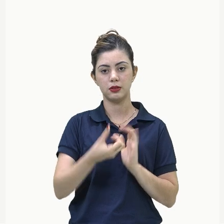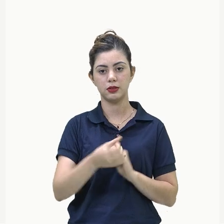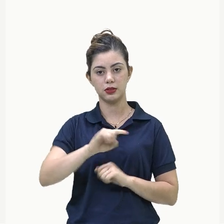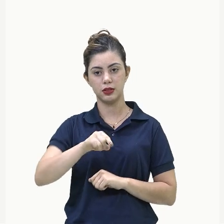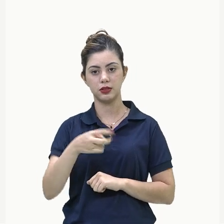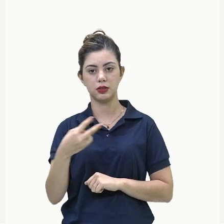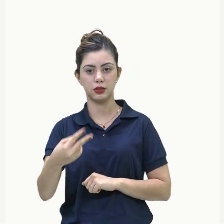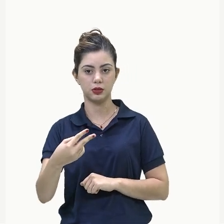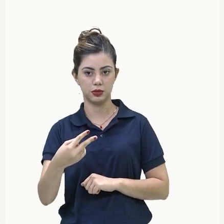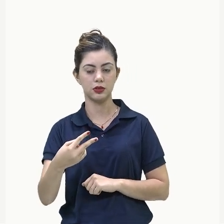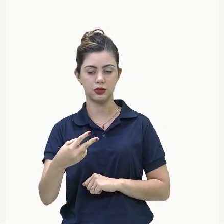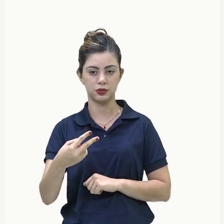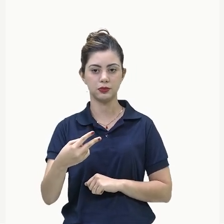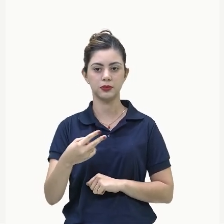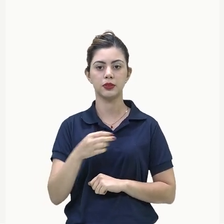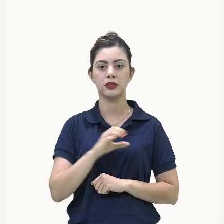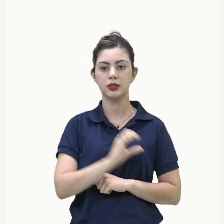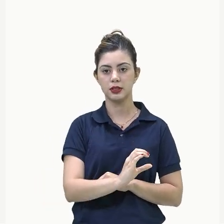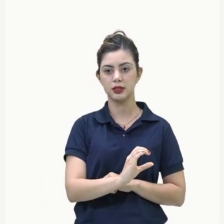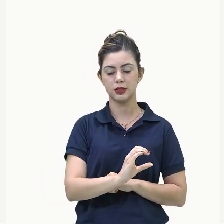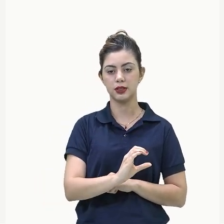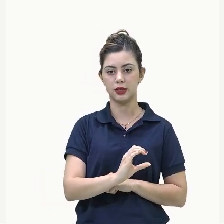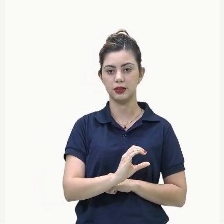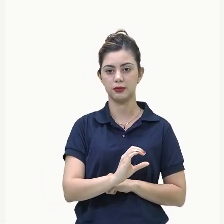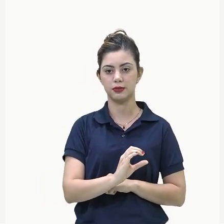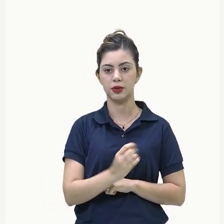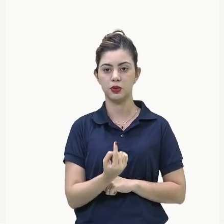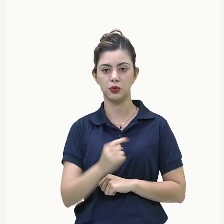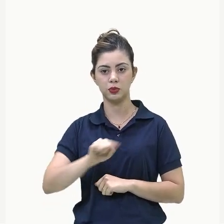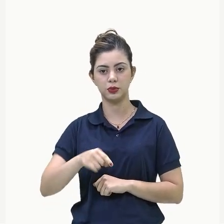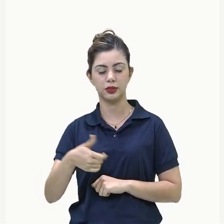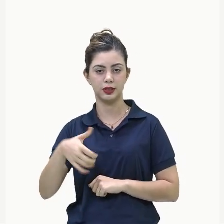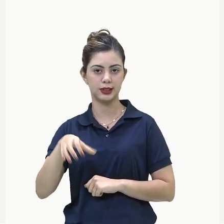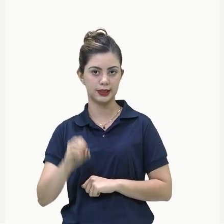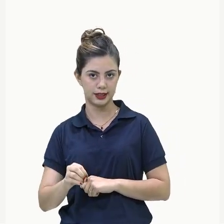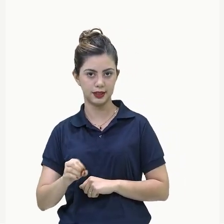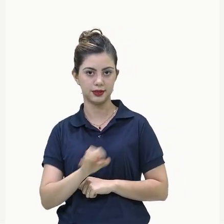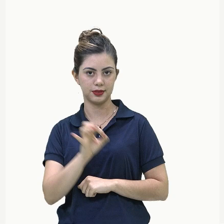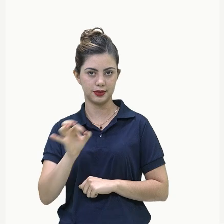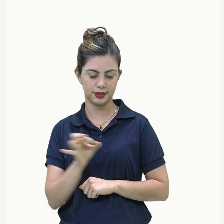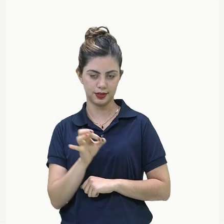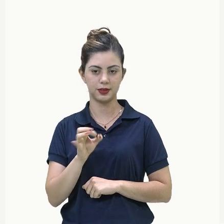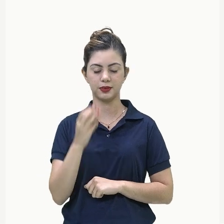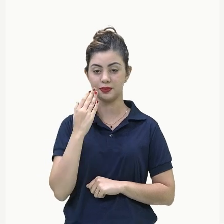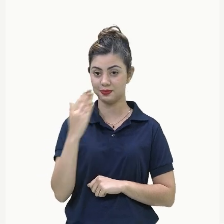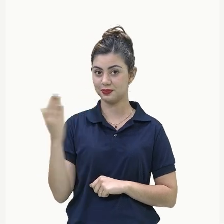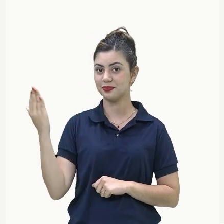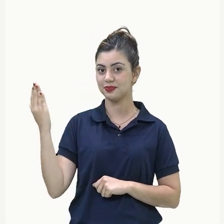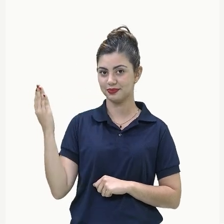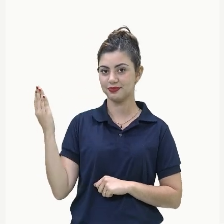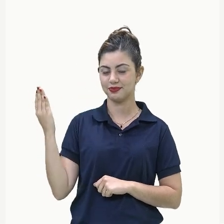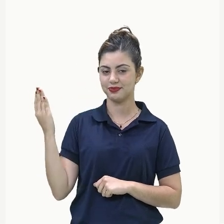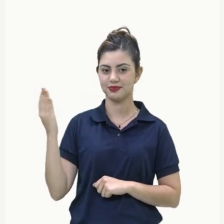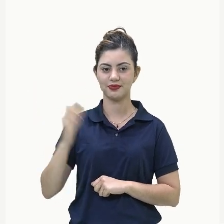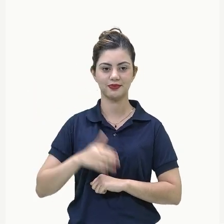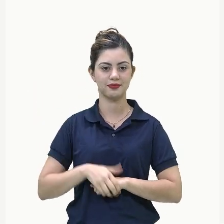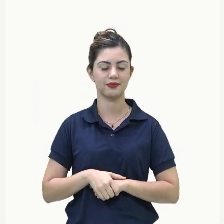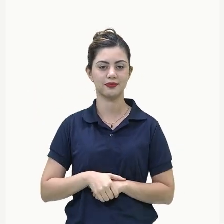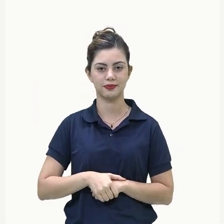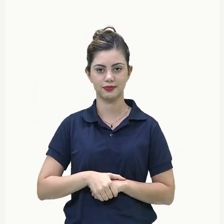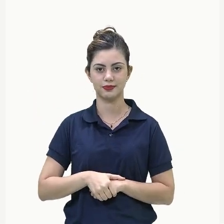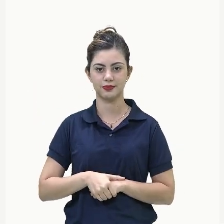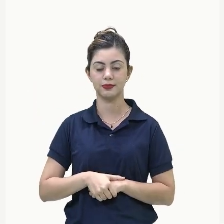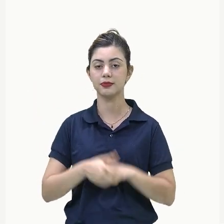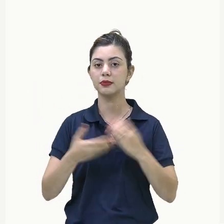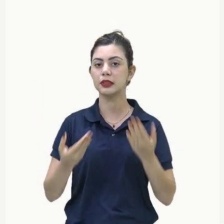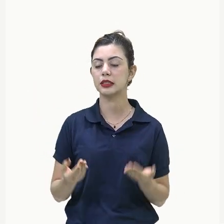ponto B, e 1 e 10, a coordenada do ponto C, tá?